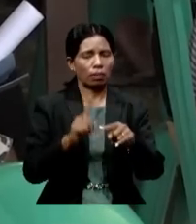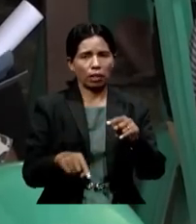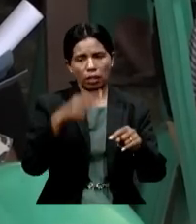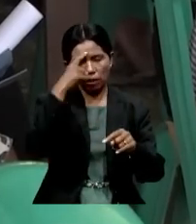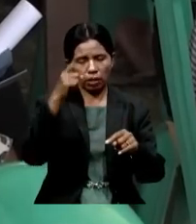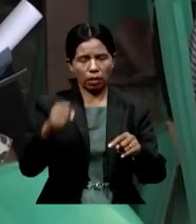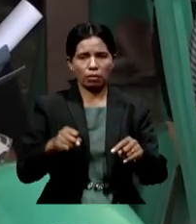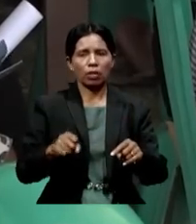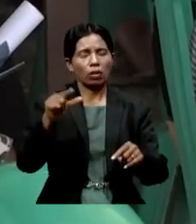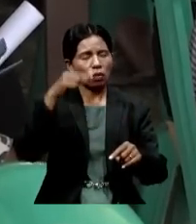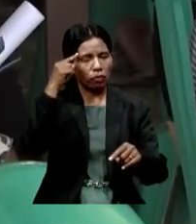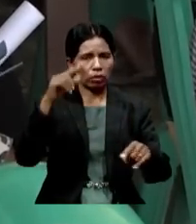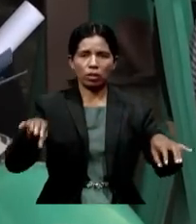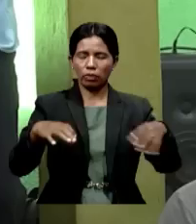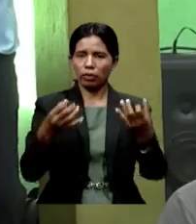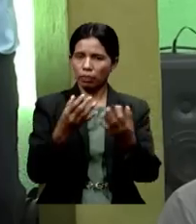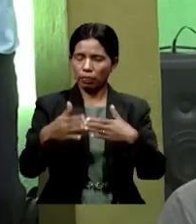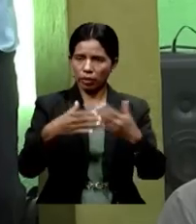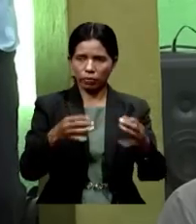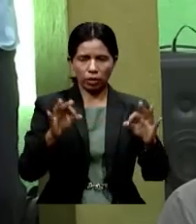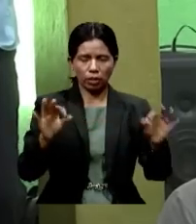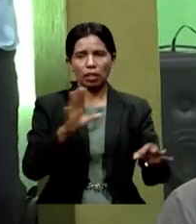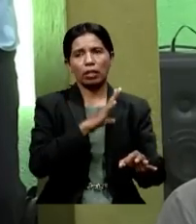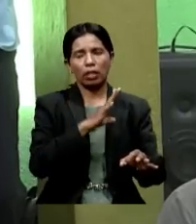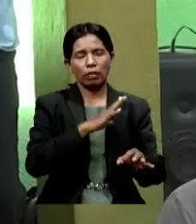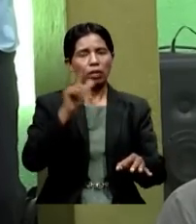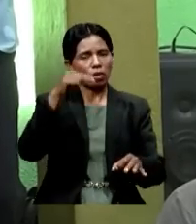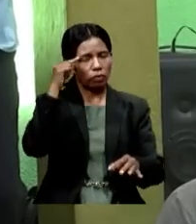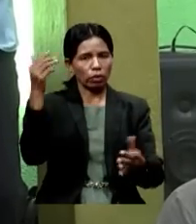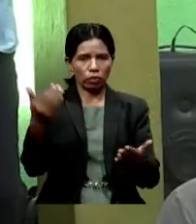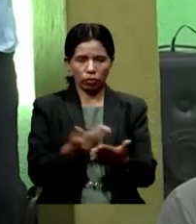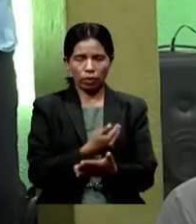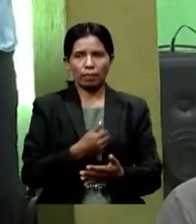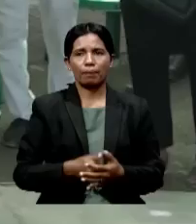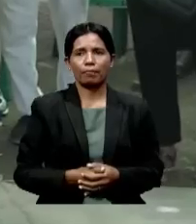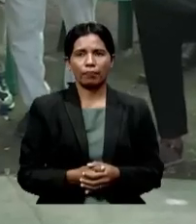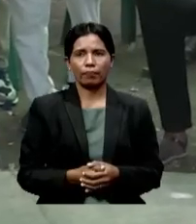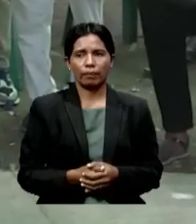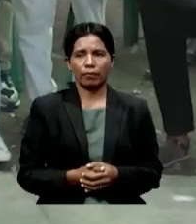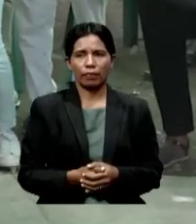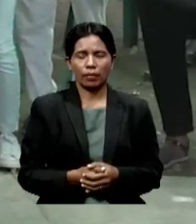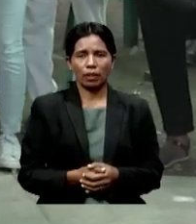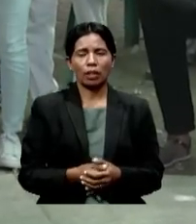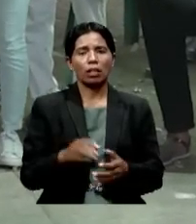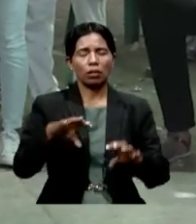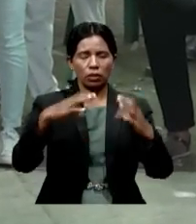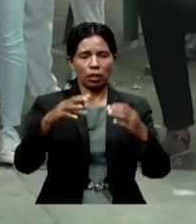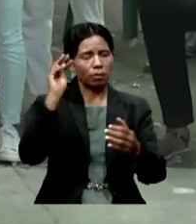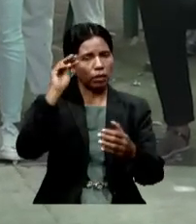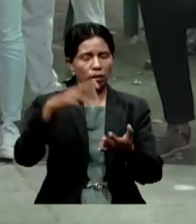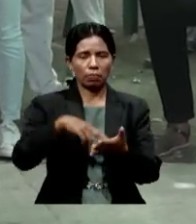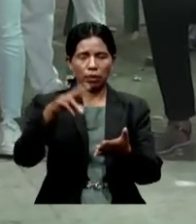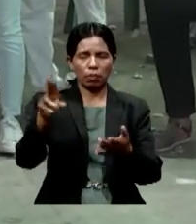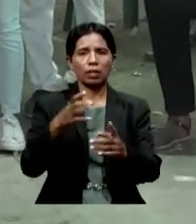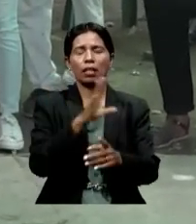tamba mandato governo besicramata ona, nune reim fale governo fom. O Conselho Ministro aprova, né? Mas bem tem em relação ao